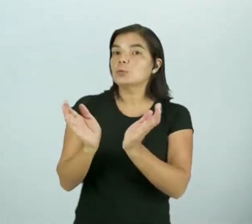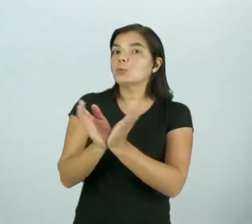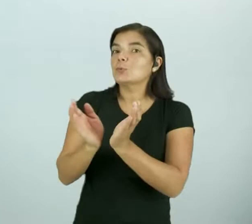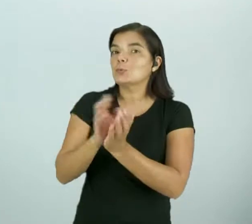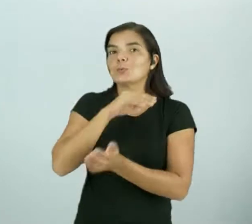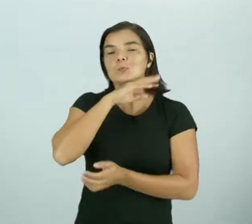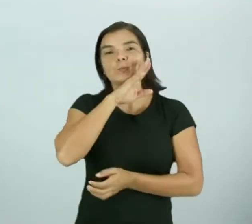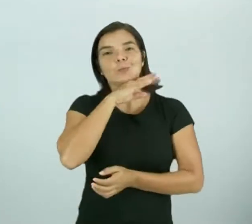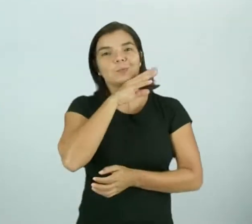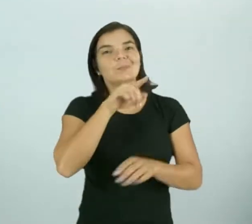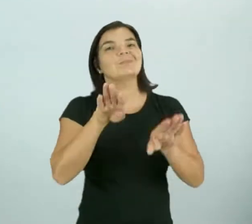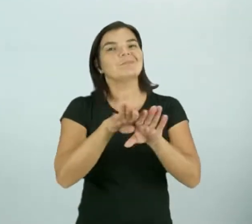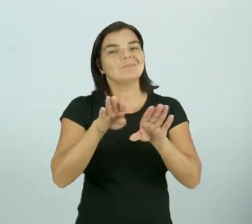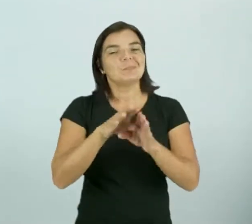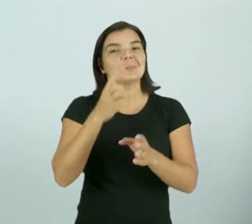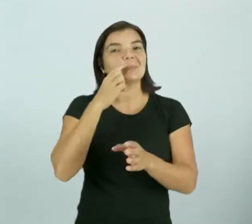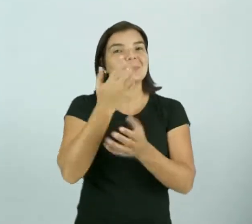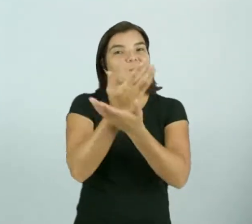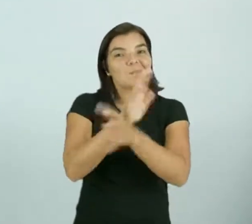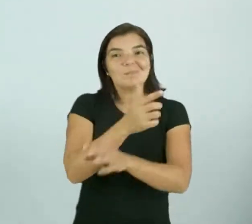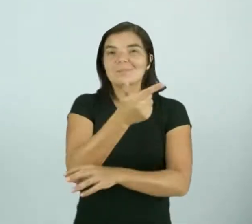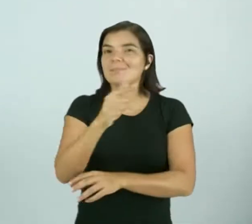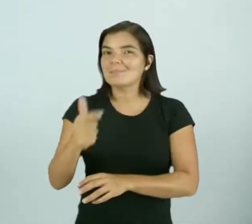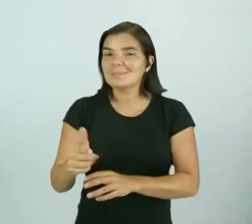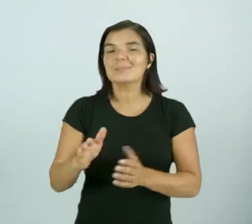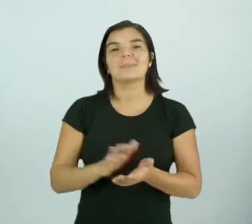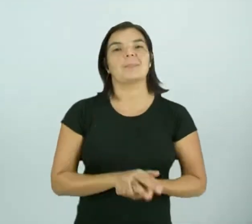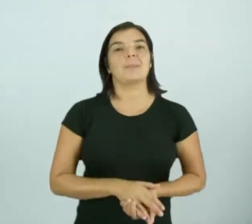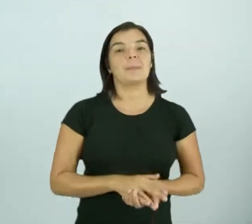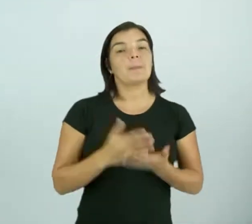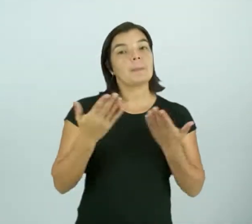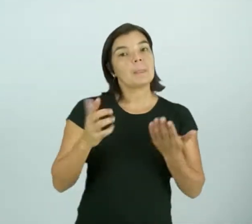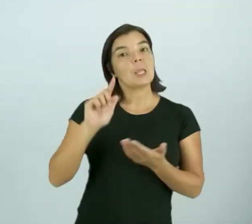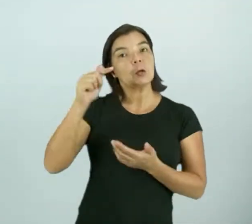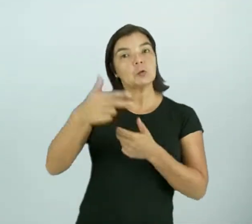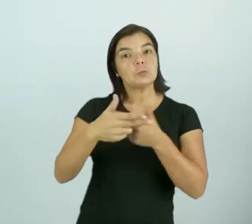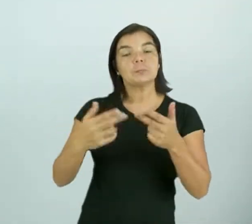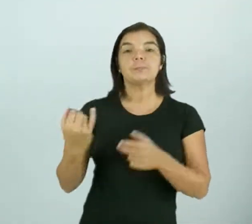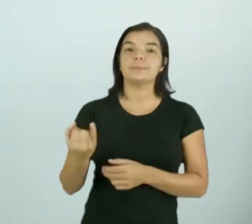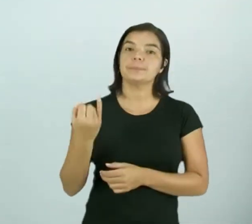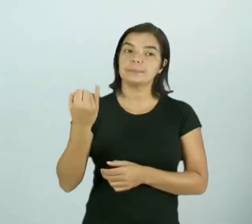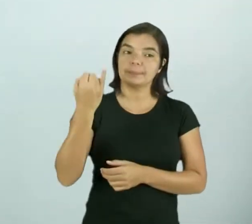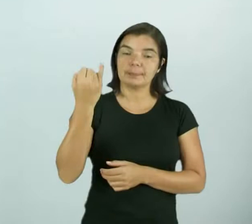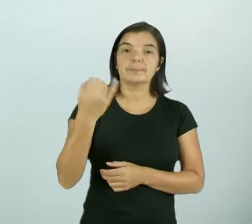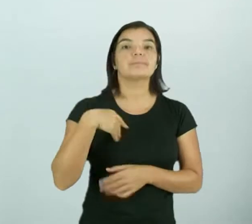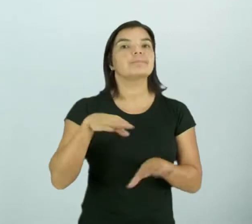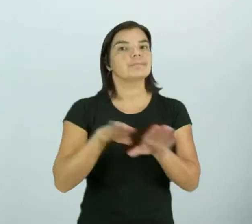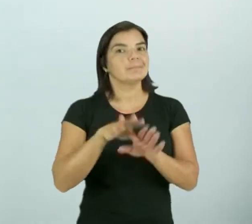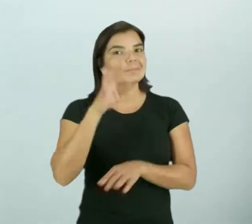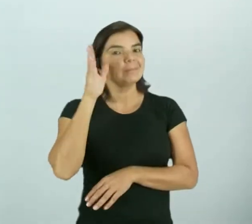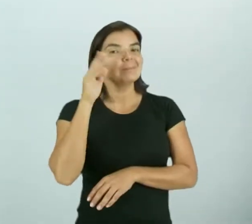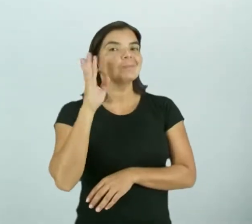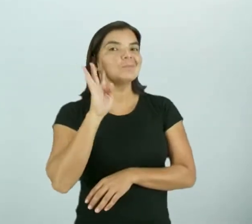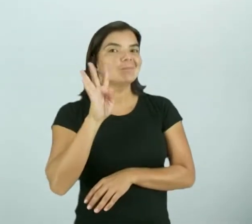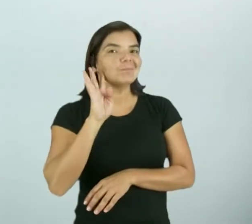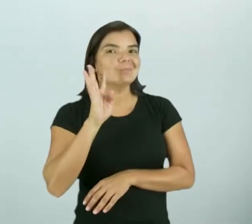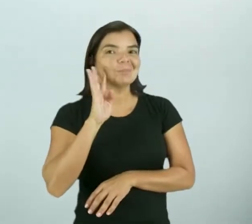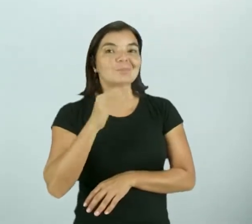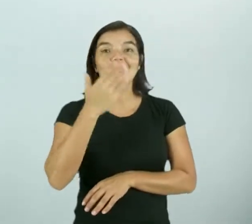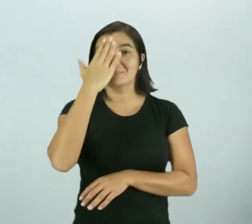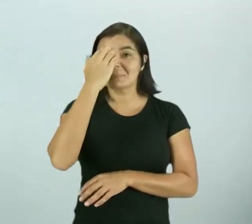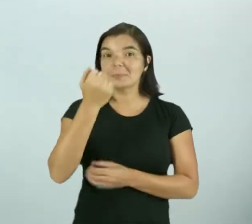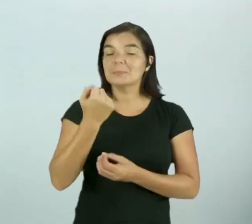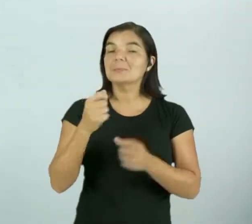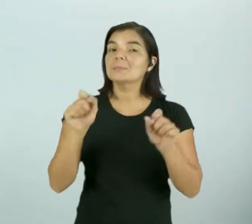grupo de animais e que são invertebrados. E aí, uma outra coisa importante e interessante eu saber também sobre as esponjas,